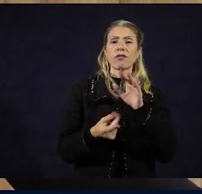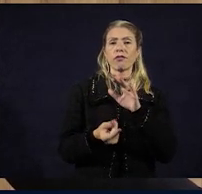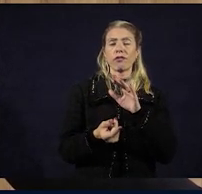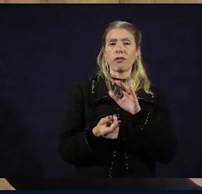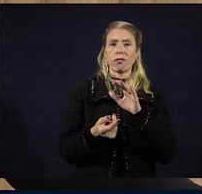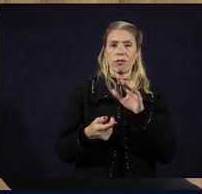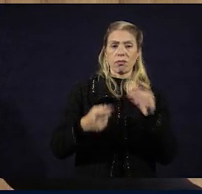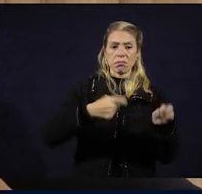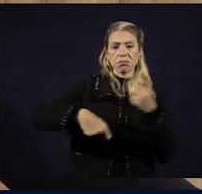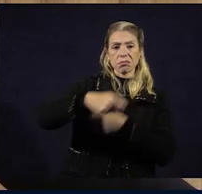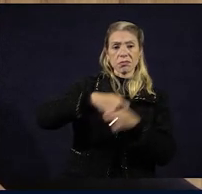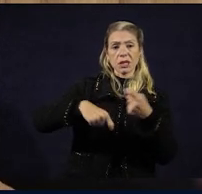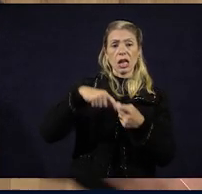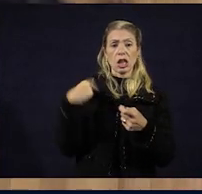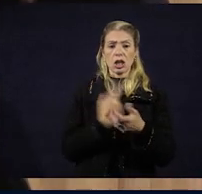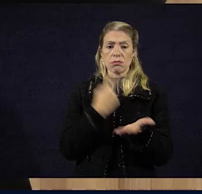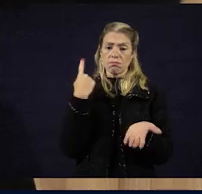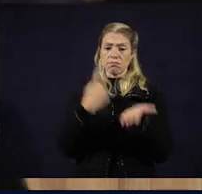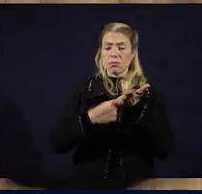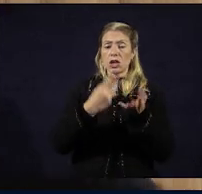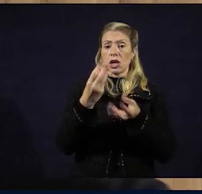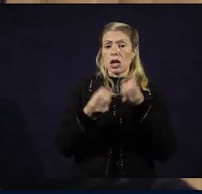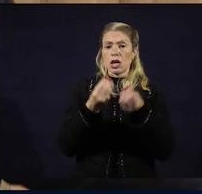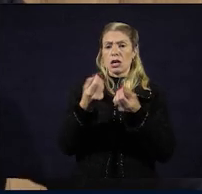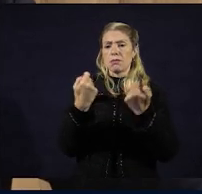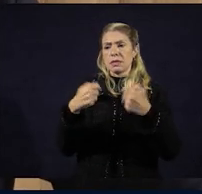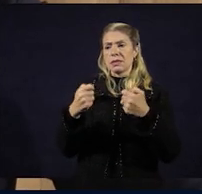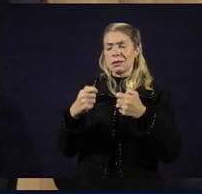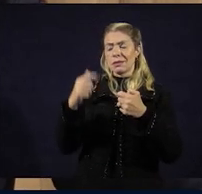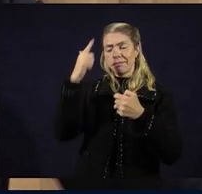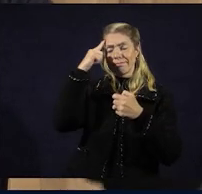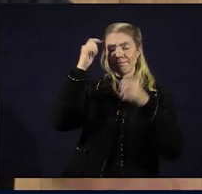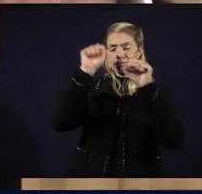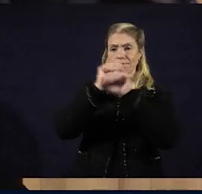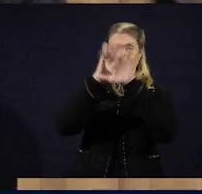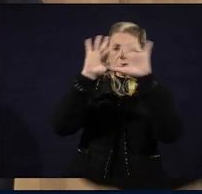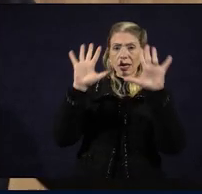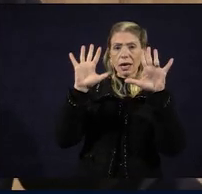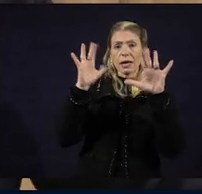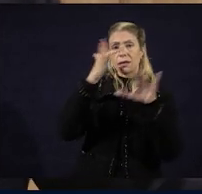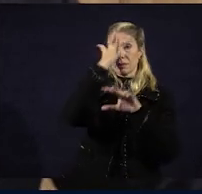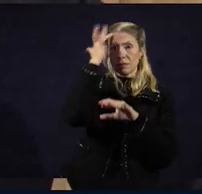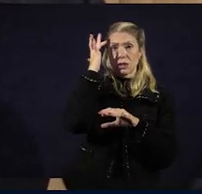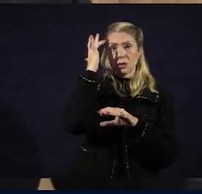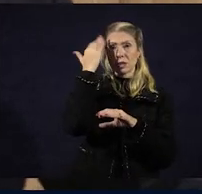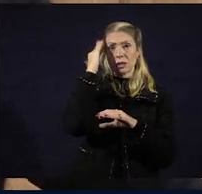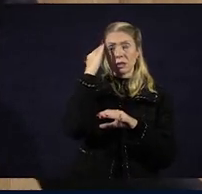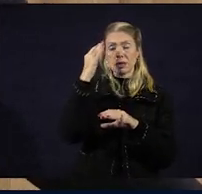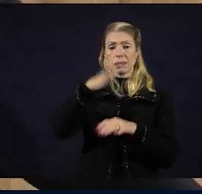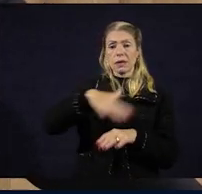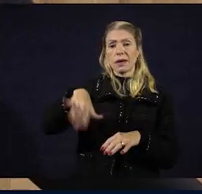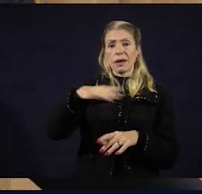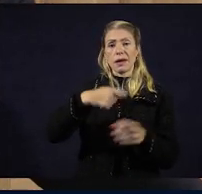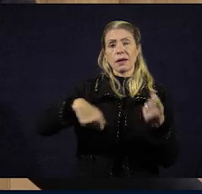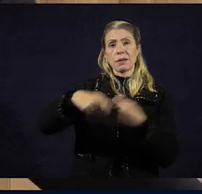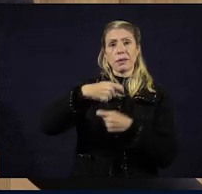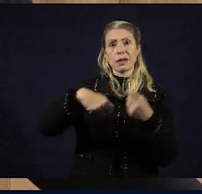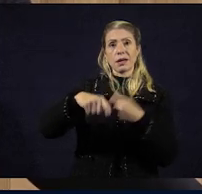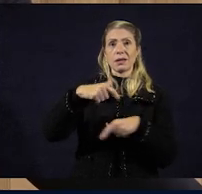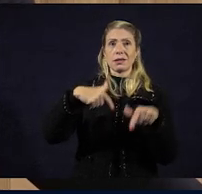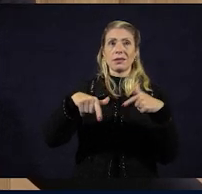comparável que elas são Martim então a gente precisava dar um refresh geral né na questões de mercado